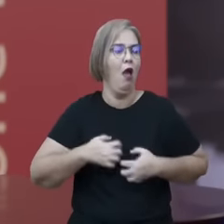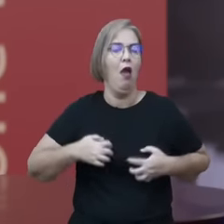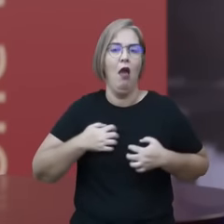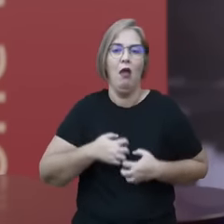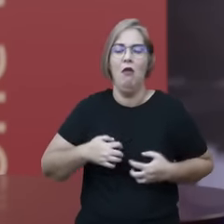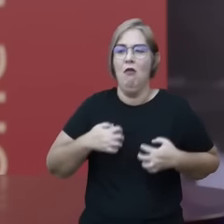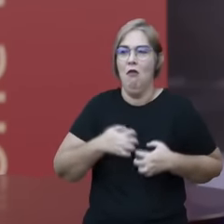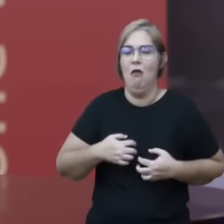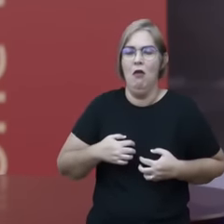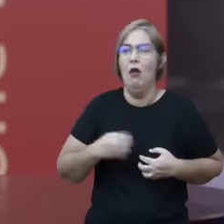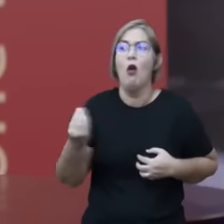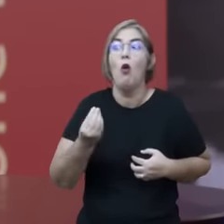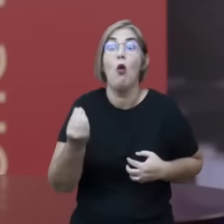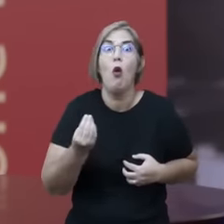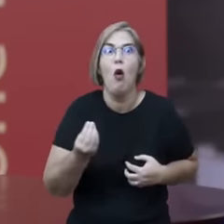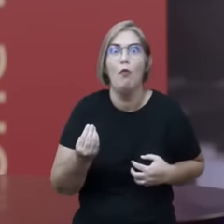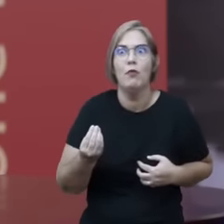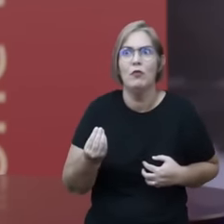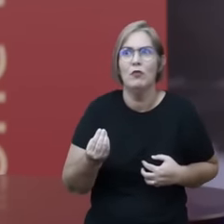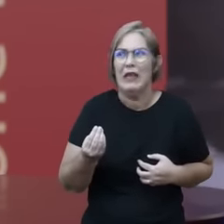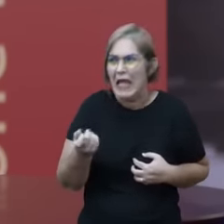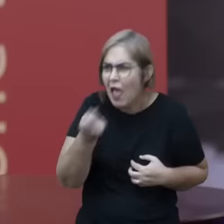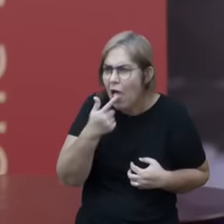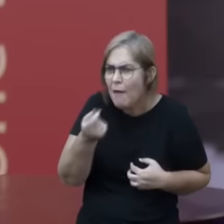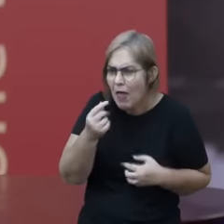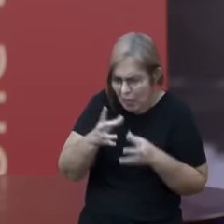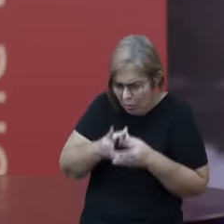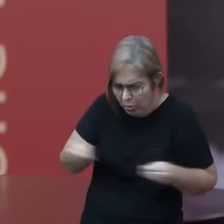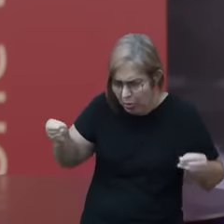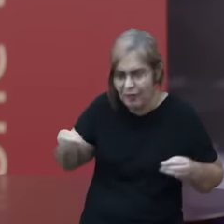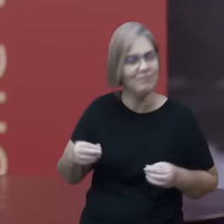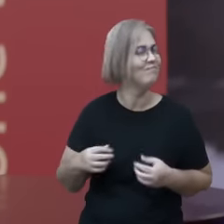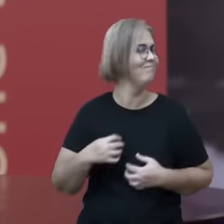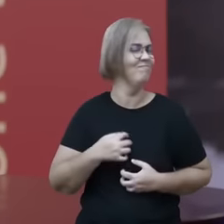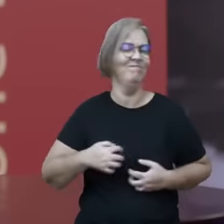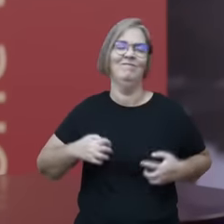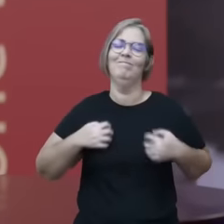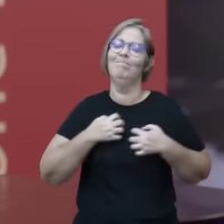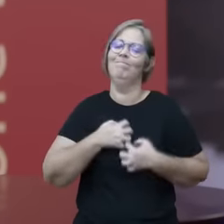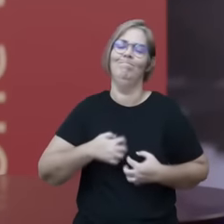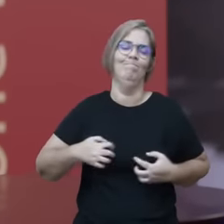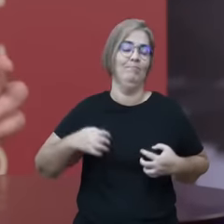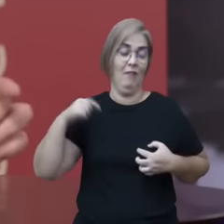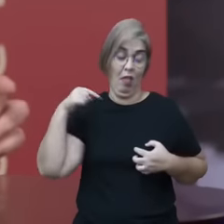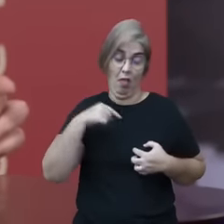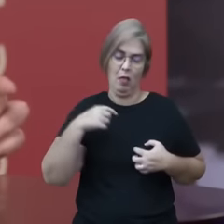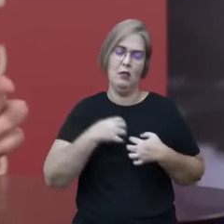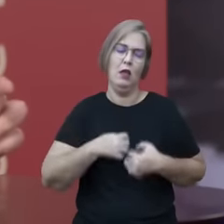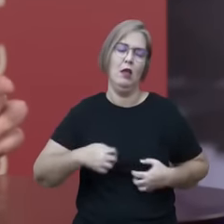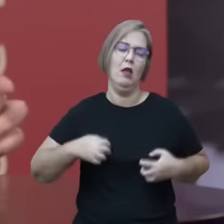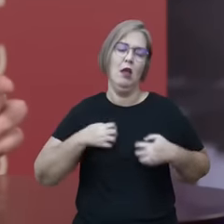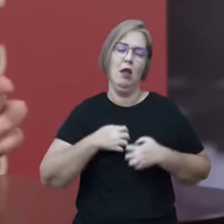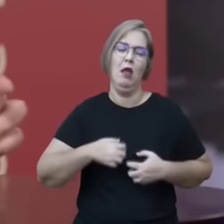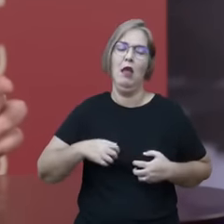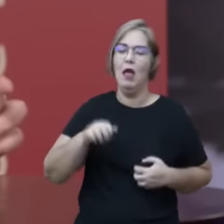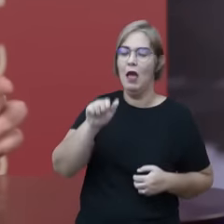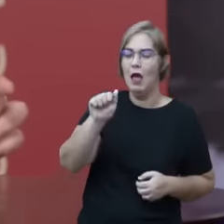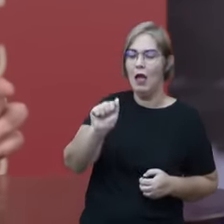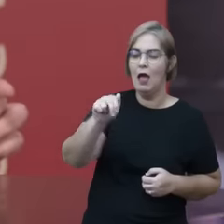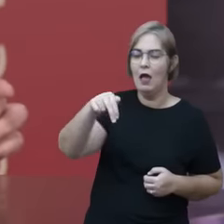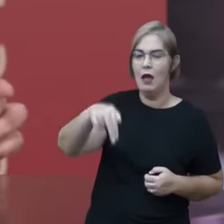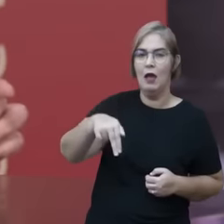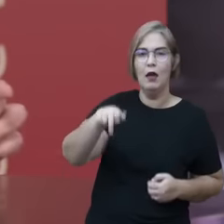conseguimos resolver com um remédio. Essa angústia nós conseguimos resolver.